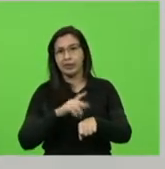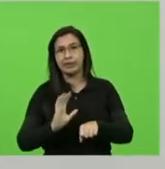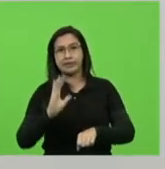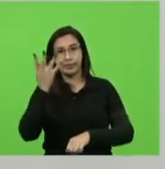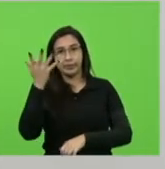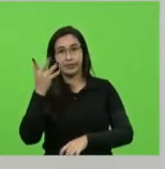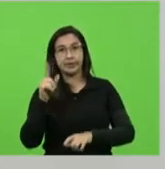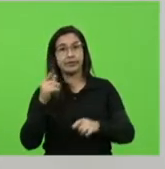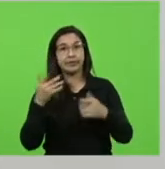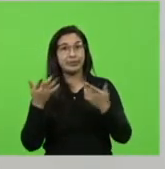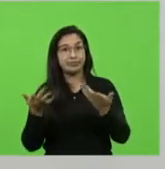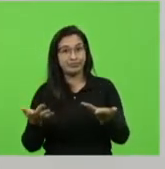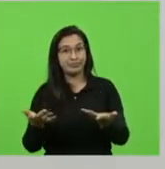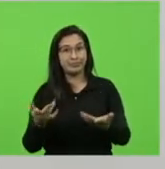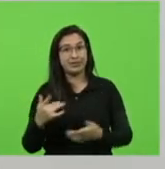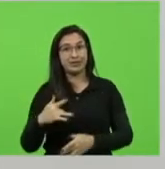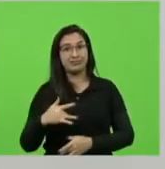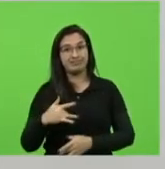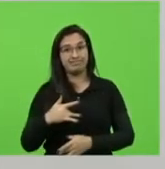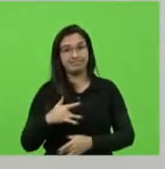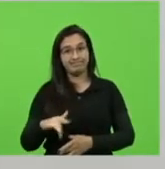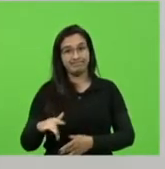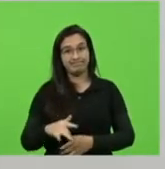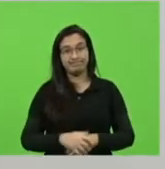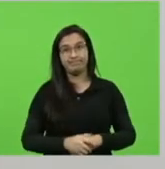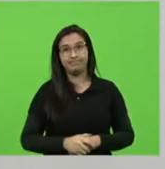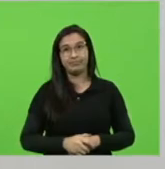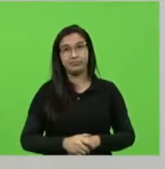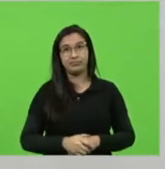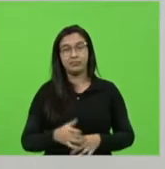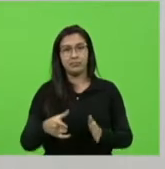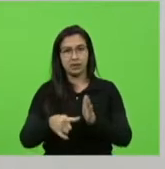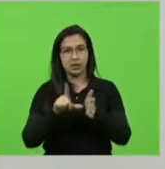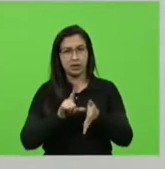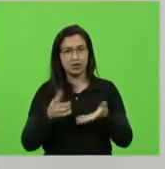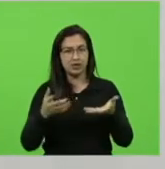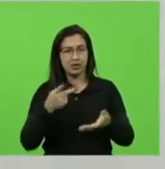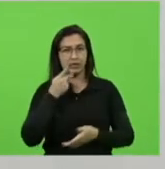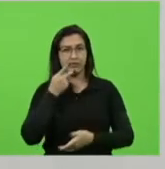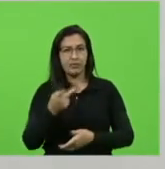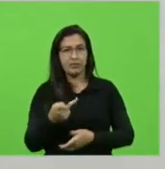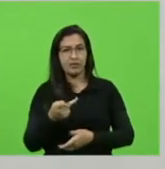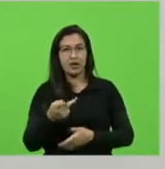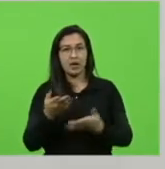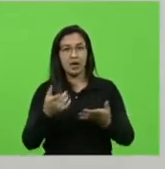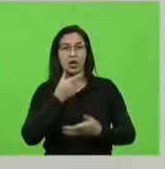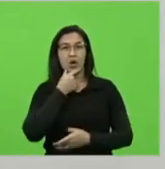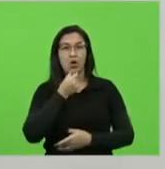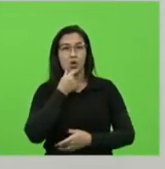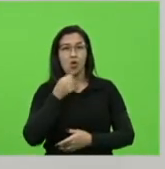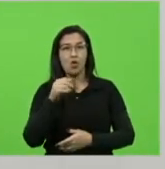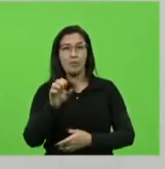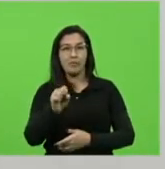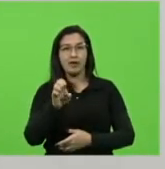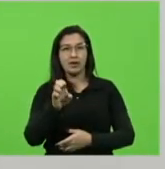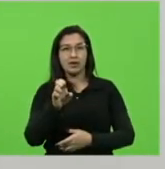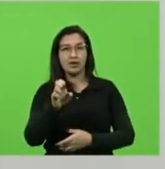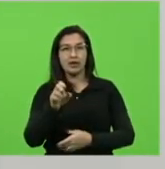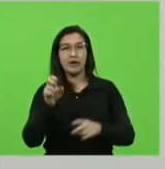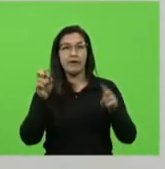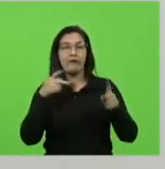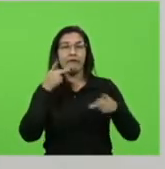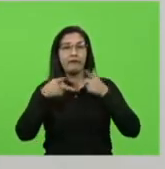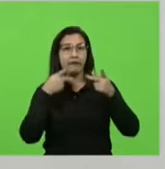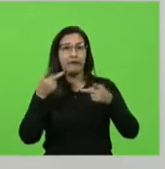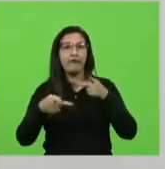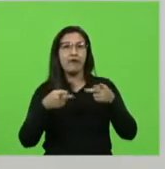episódio lamentável. Mas antes de falar sobre isso, eu gostaria de mencionar um grande sexólogo e que é considerado o pai da